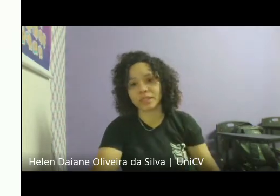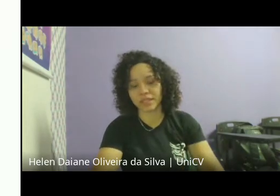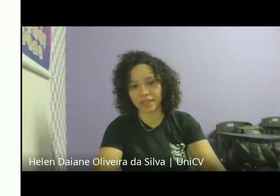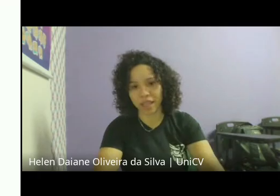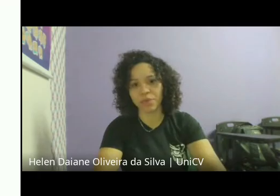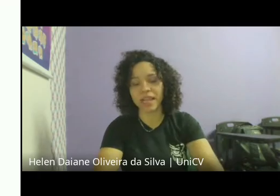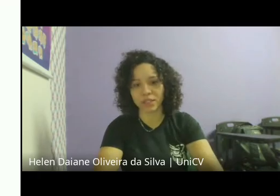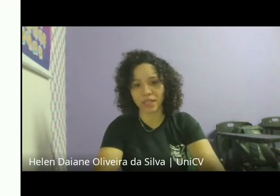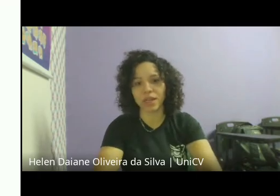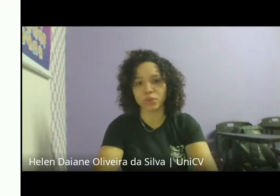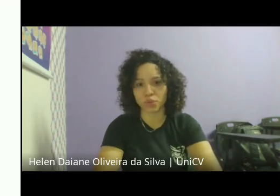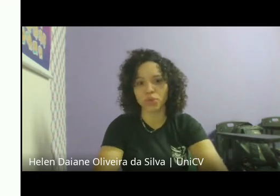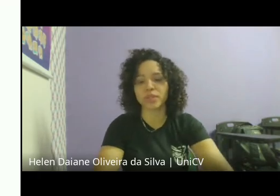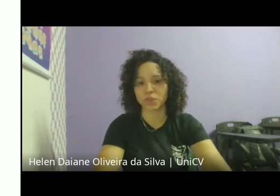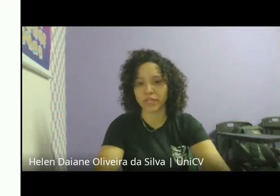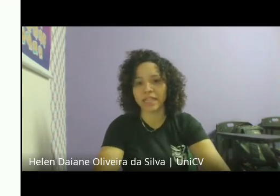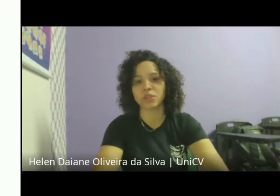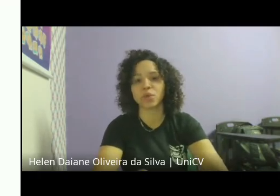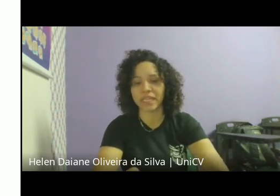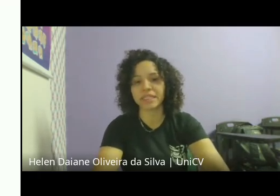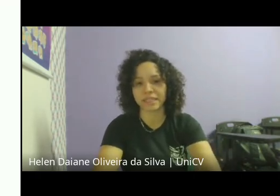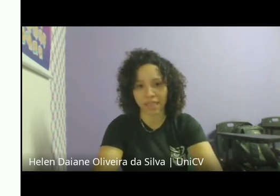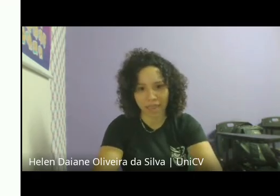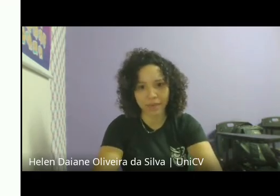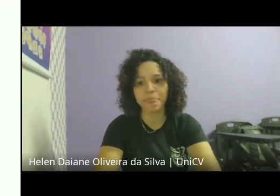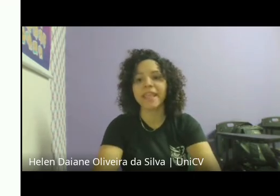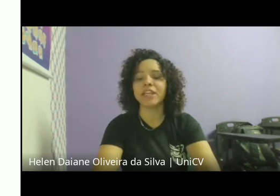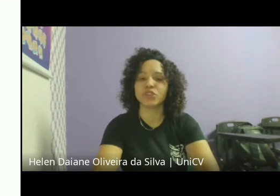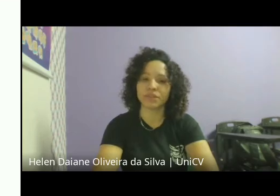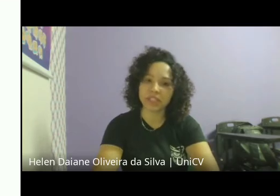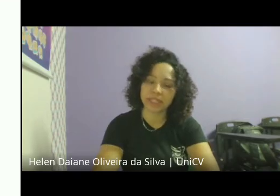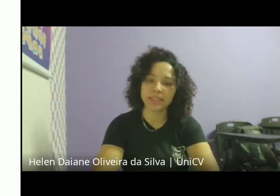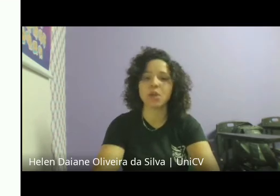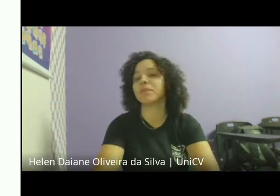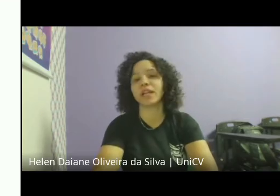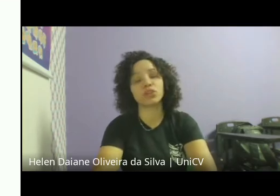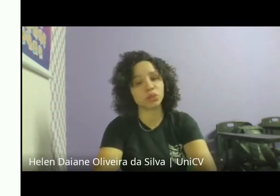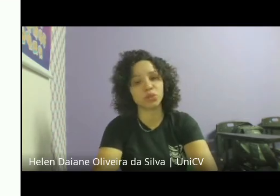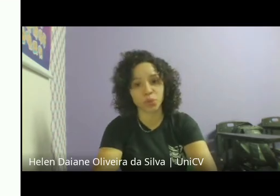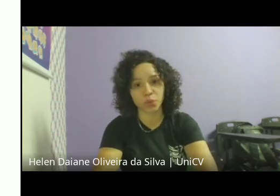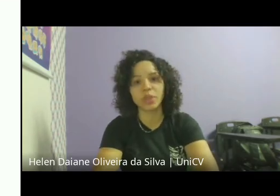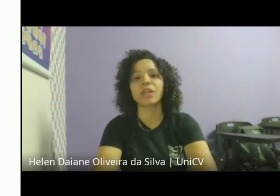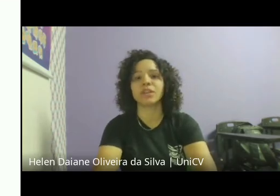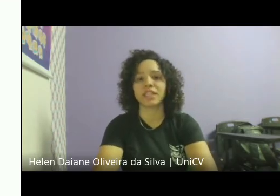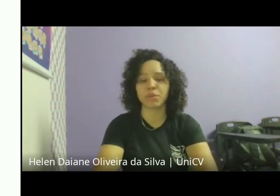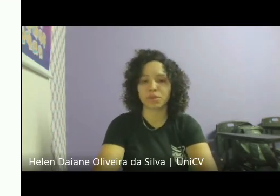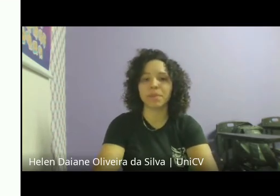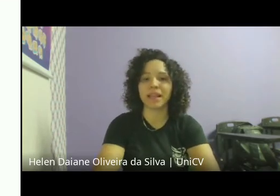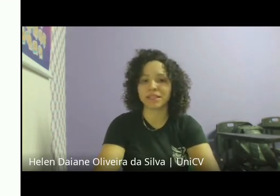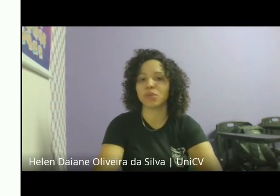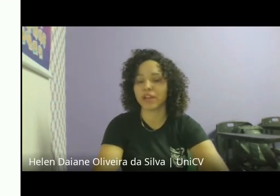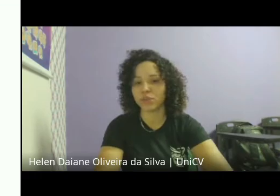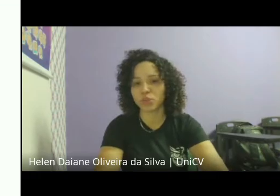muitas coisas em setembro relacionadas aos surdos, à surdez, às conquistas nessa área. E no dia 26, que é comemorado o Dia do Surdo, nós teremos